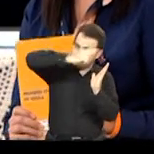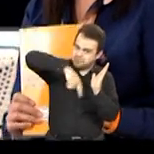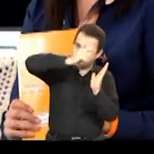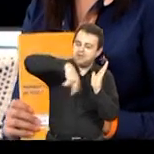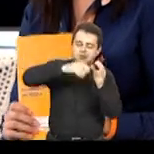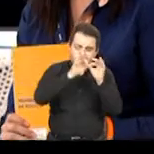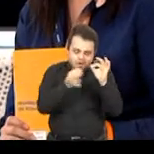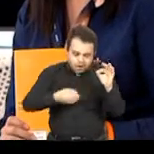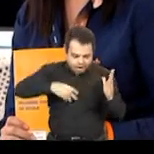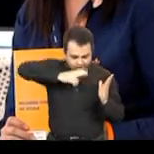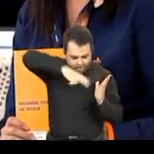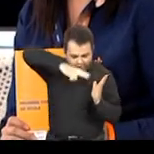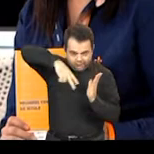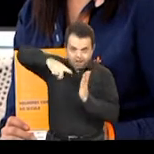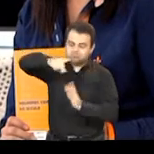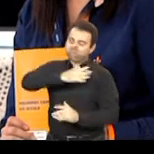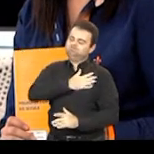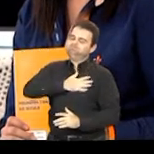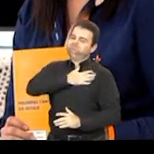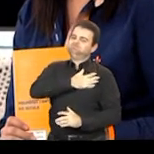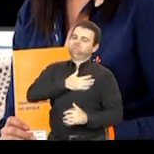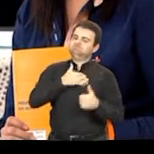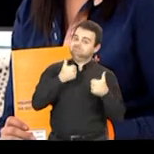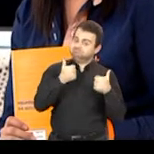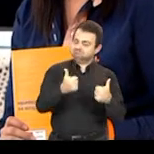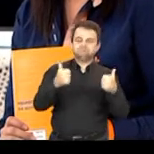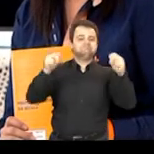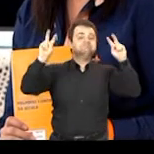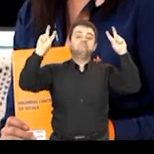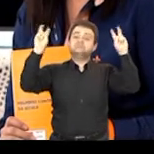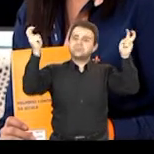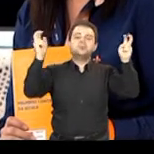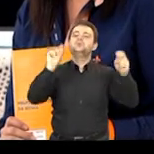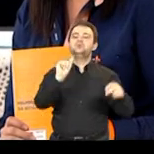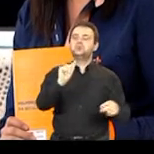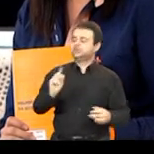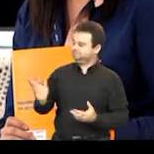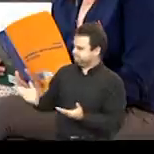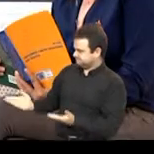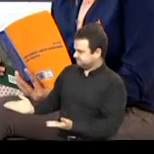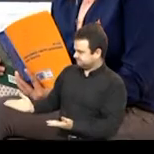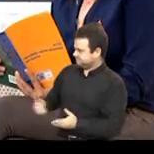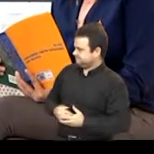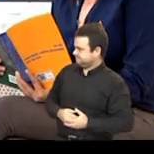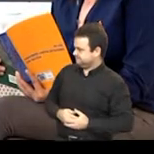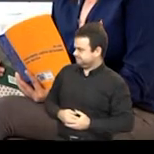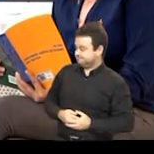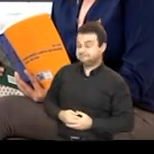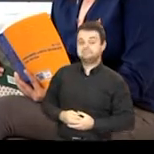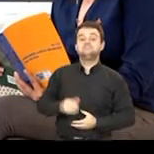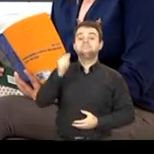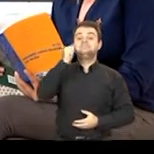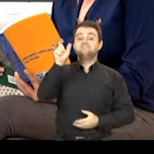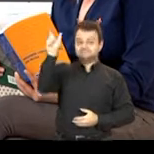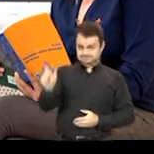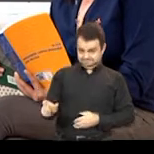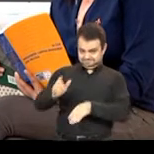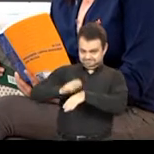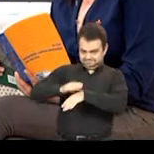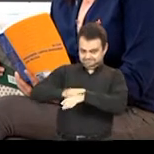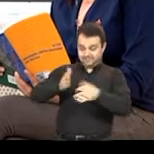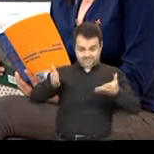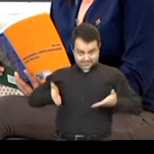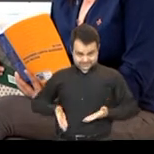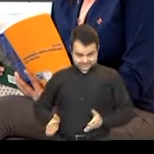conto. Você gostará muito da leitura. Chama-se Venha Ver o Pôr do Sol. Lígia Fagundes Telles nasceu em